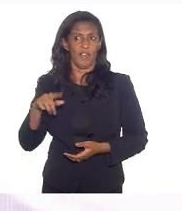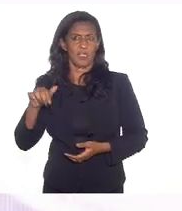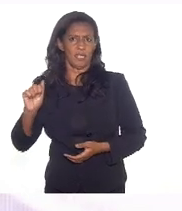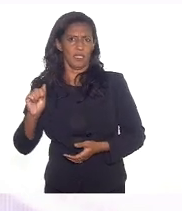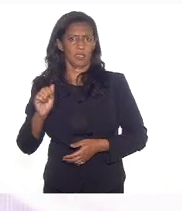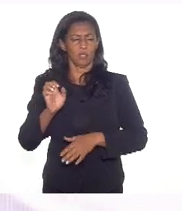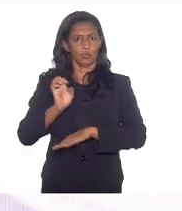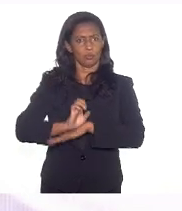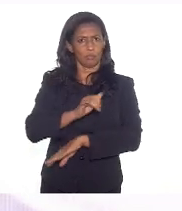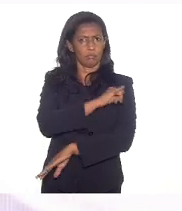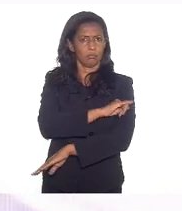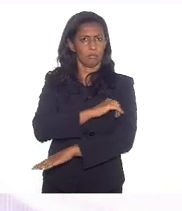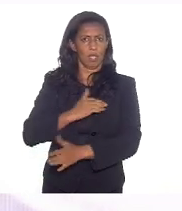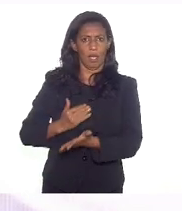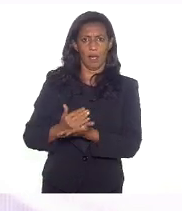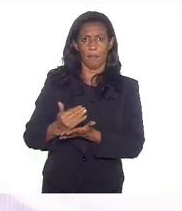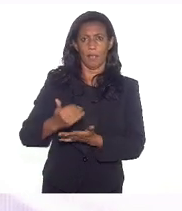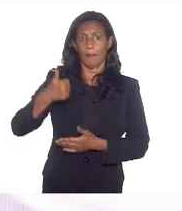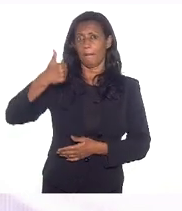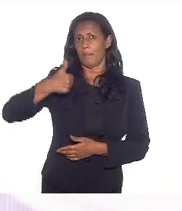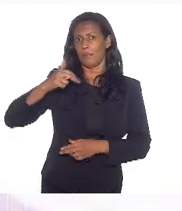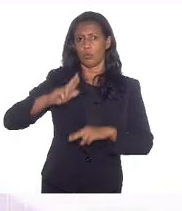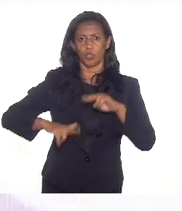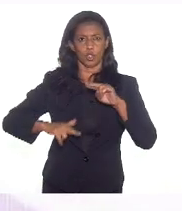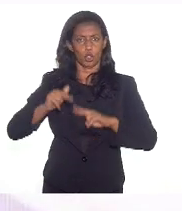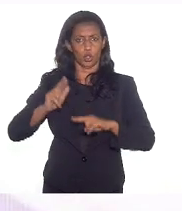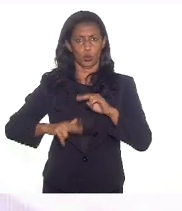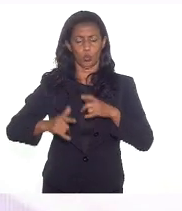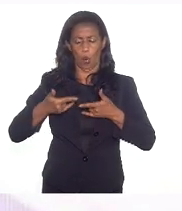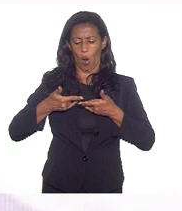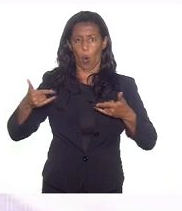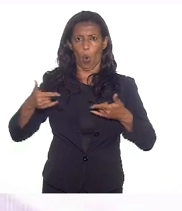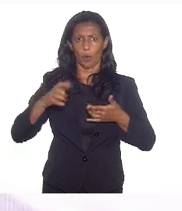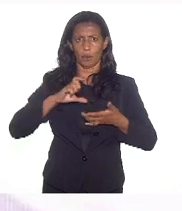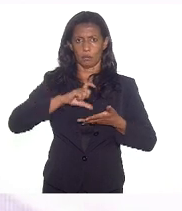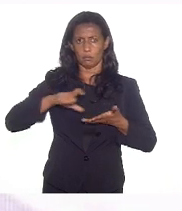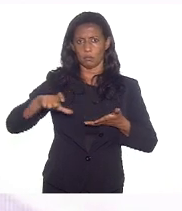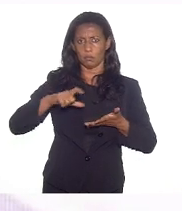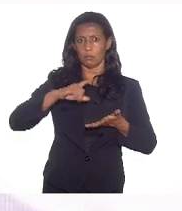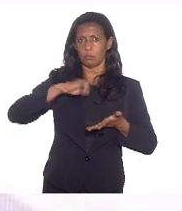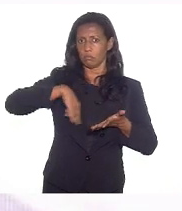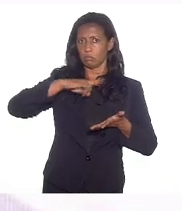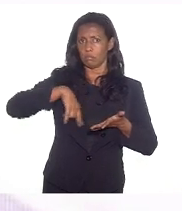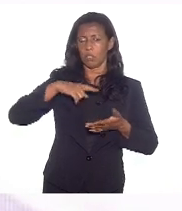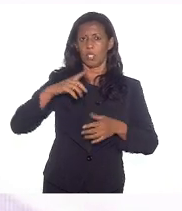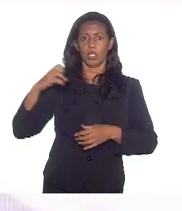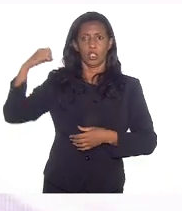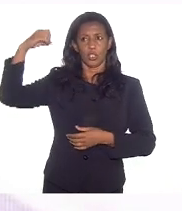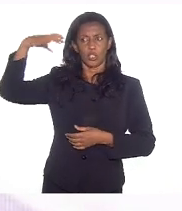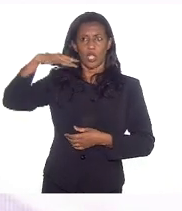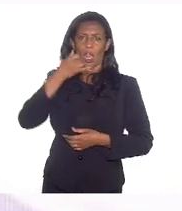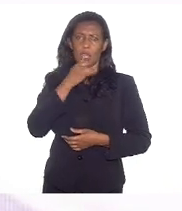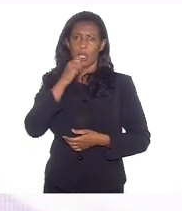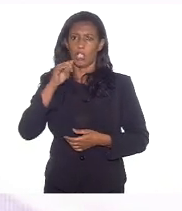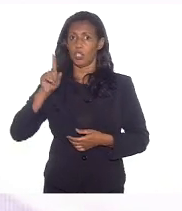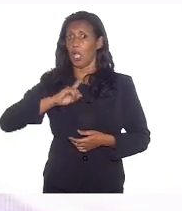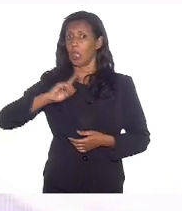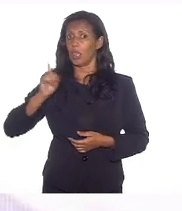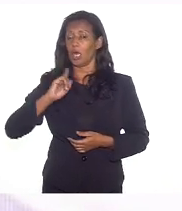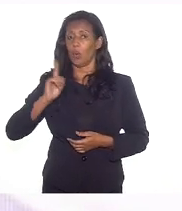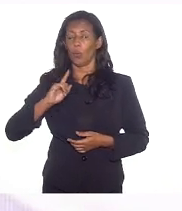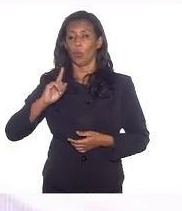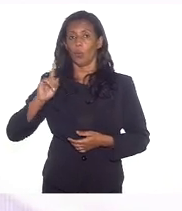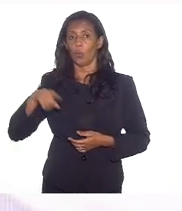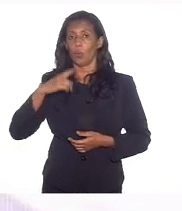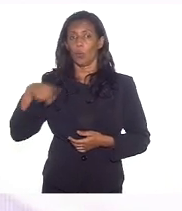Janeiro, informamos que a partir de 1º de junho as faturas de consumo de energia elétrica de templos e igrejas não estão mais